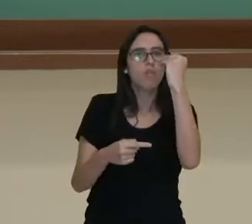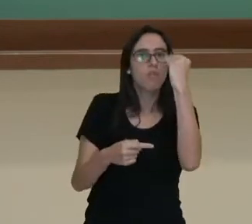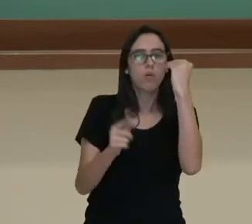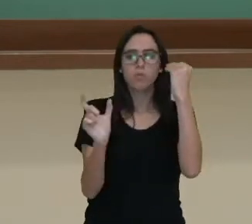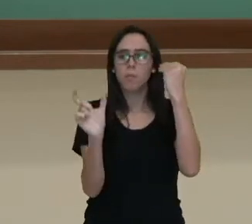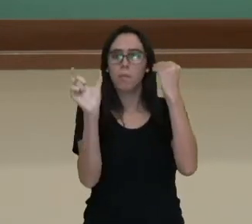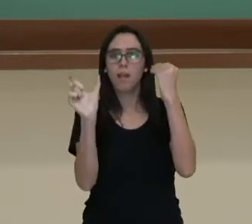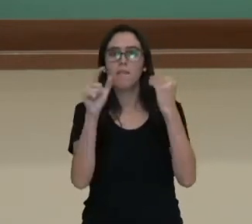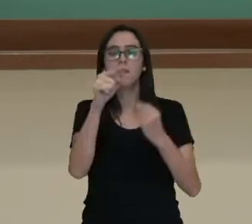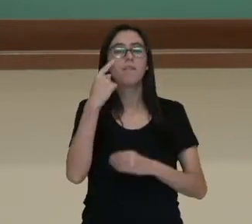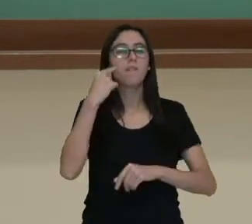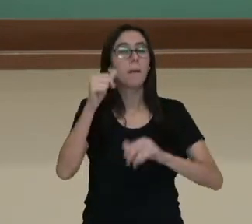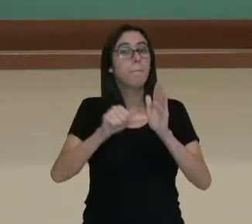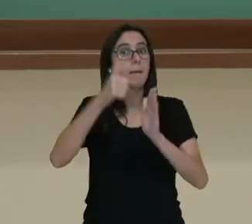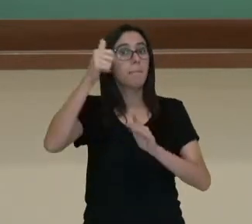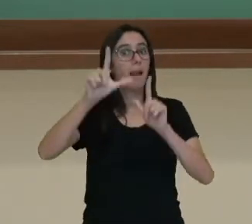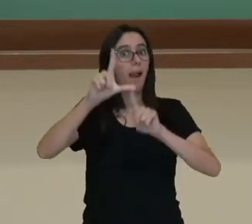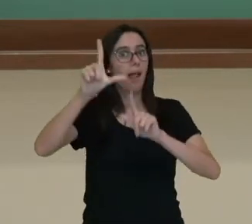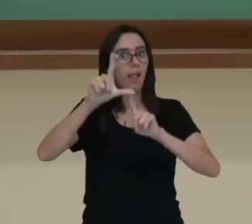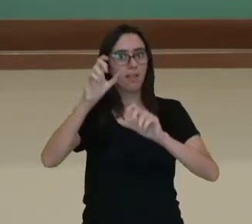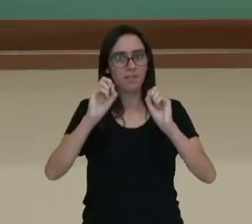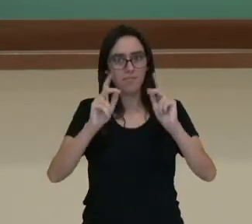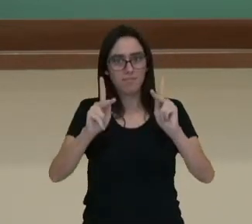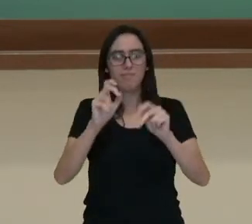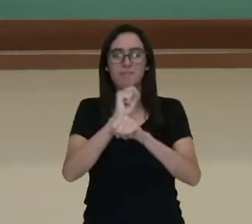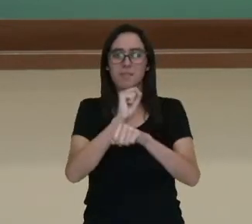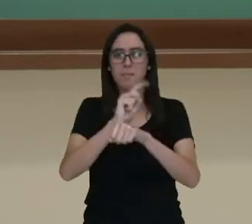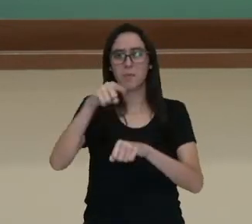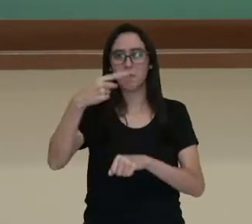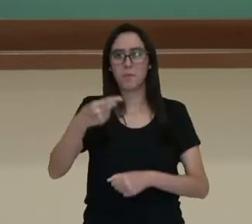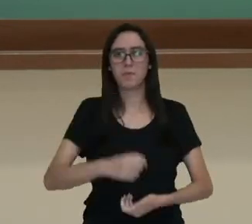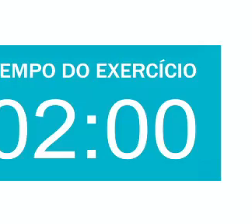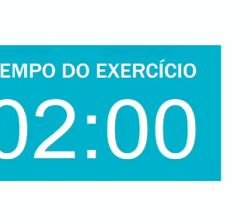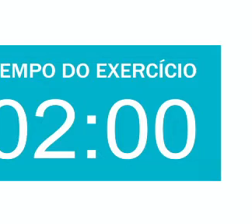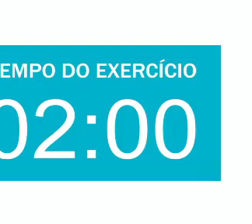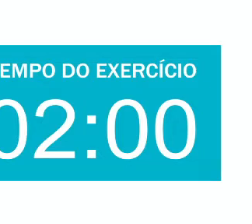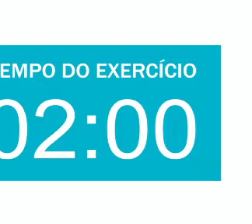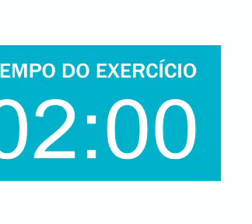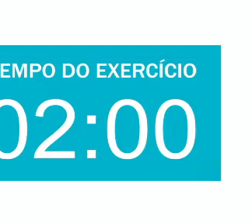a primeira letra ali. Beleza? Voltamos na sequência.